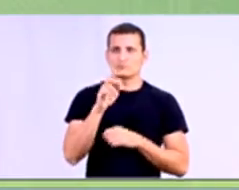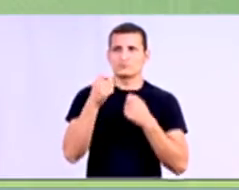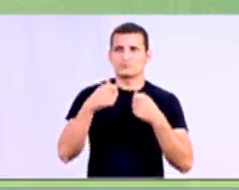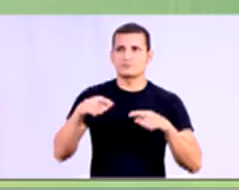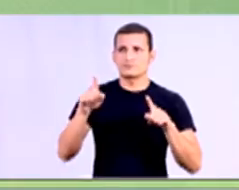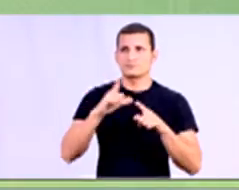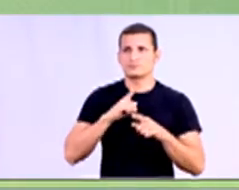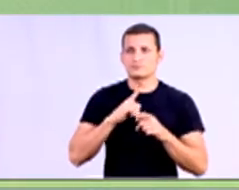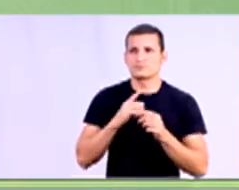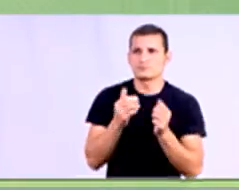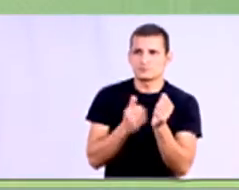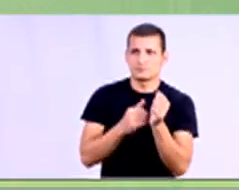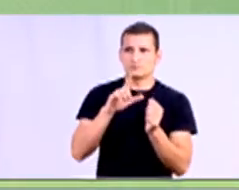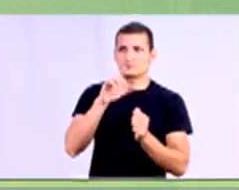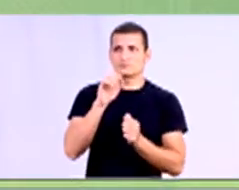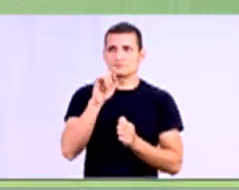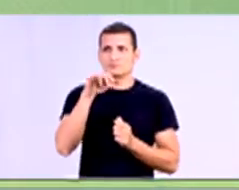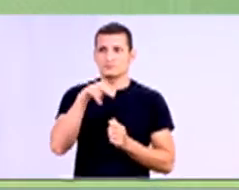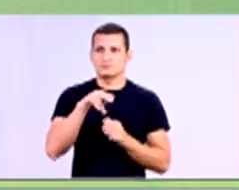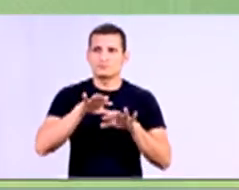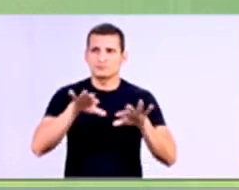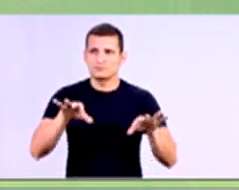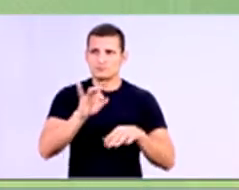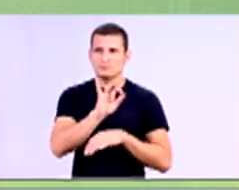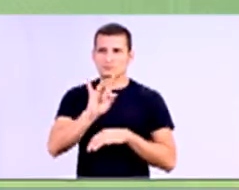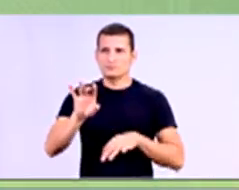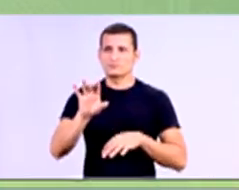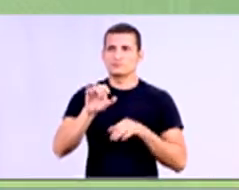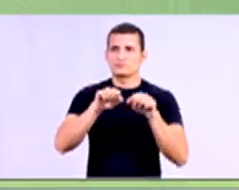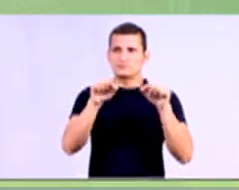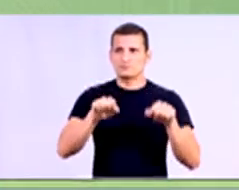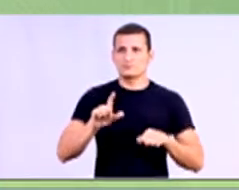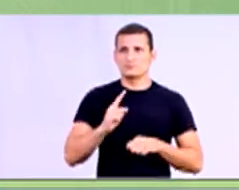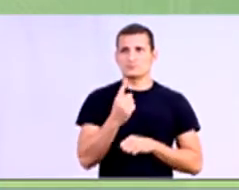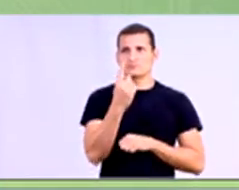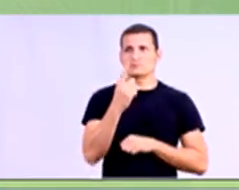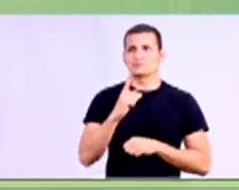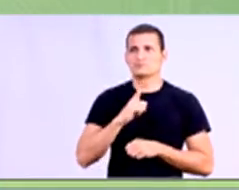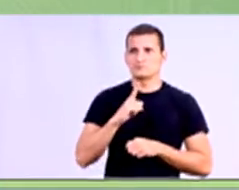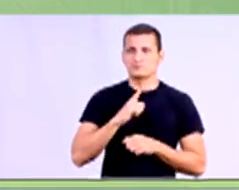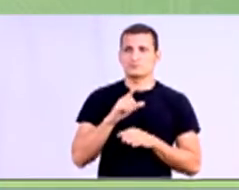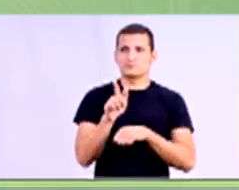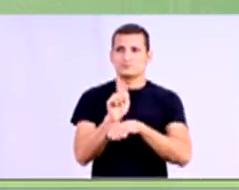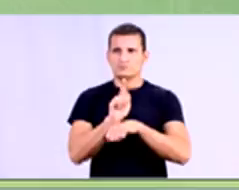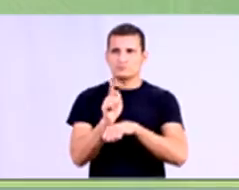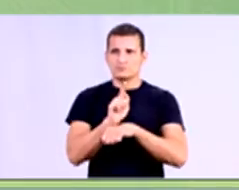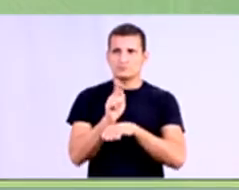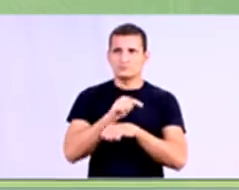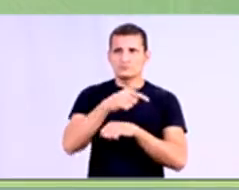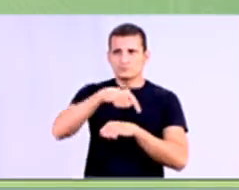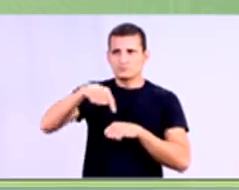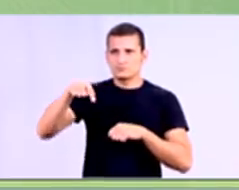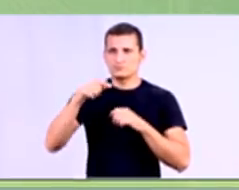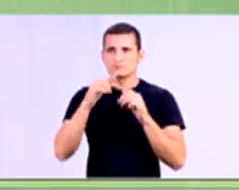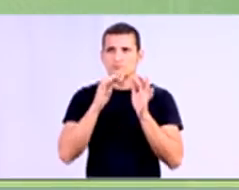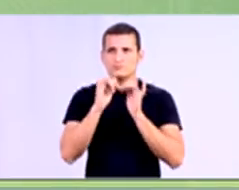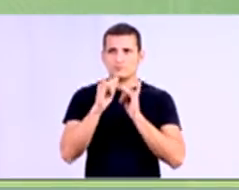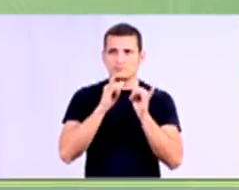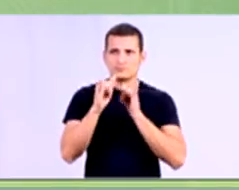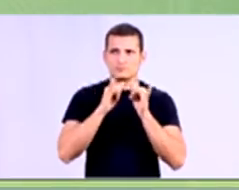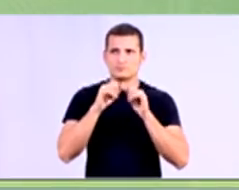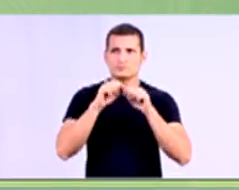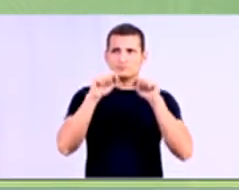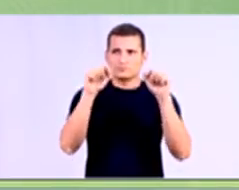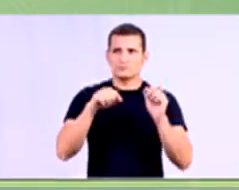precisa ter um login e senha separado para cada sistema, eu tenho um centralizado e gerencio toda essa informação no